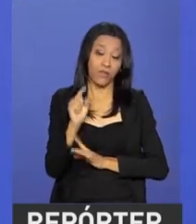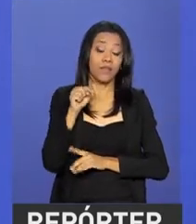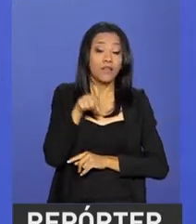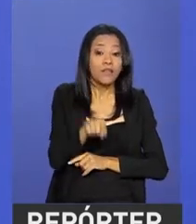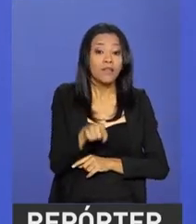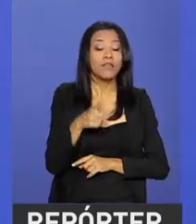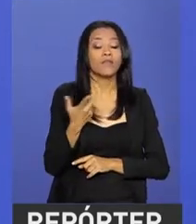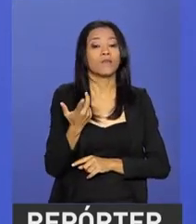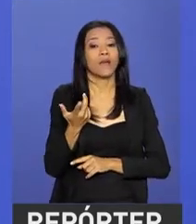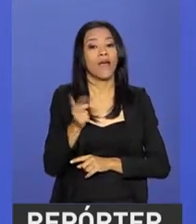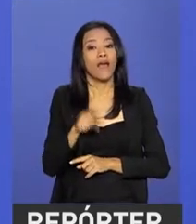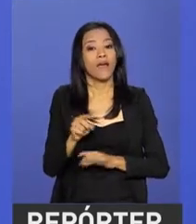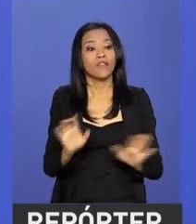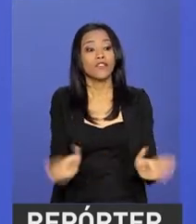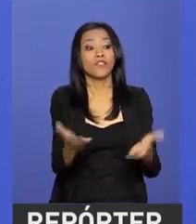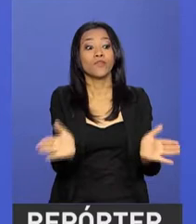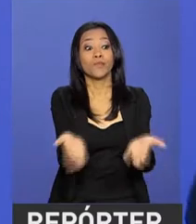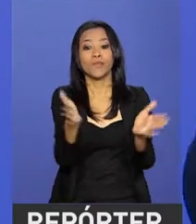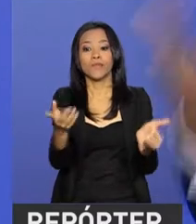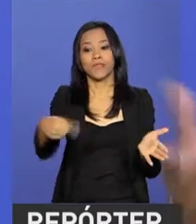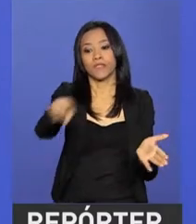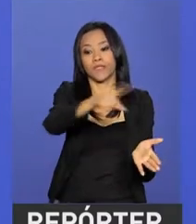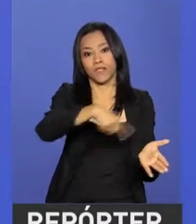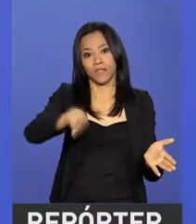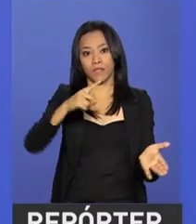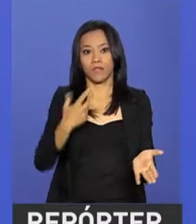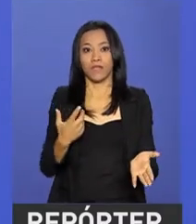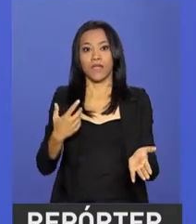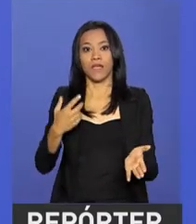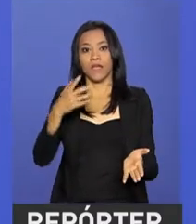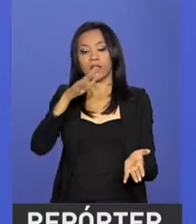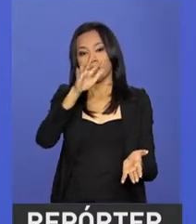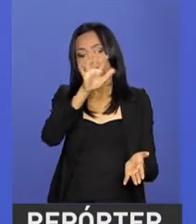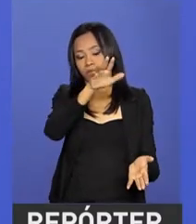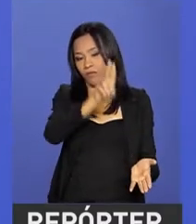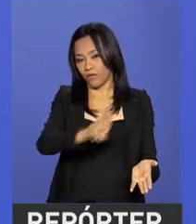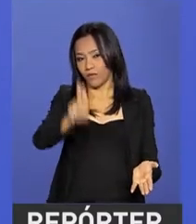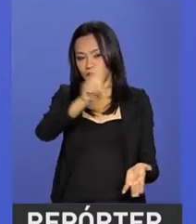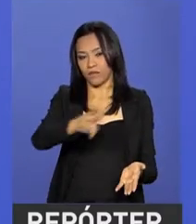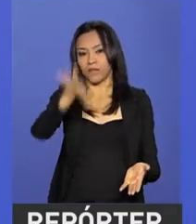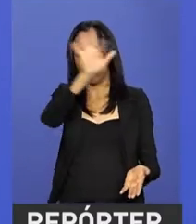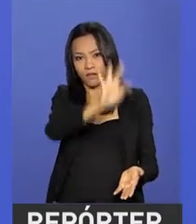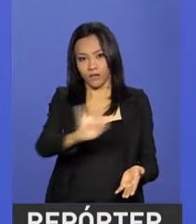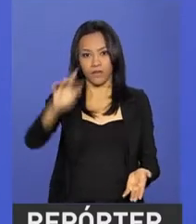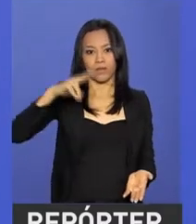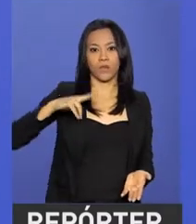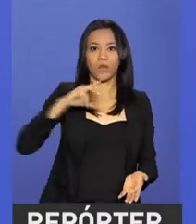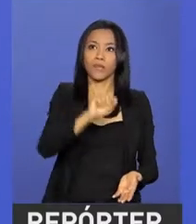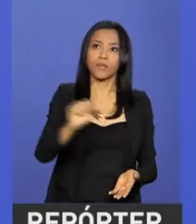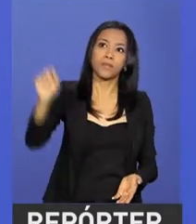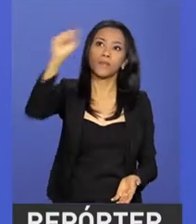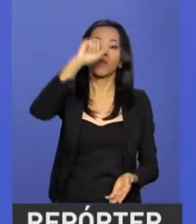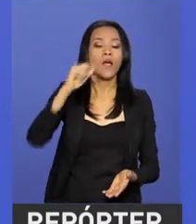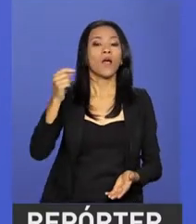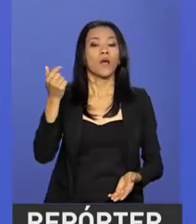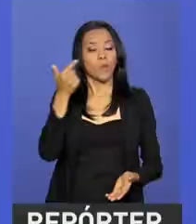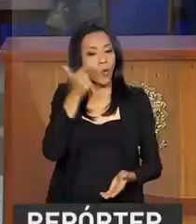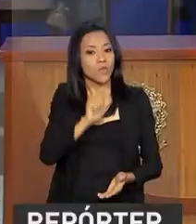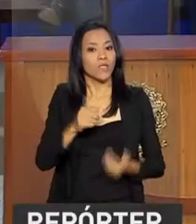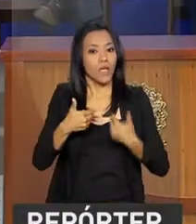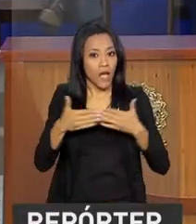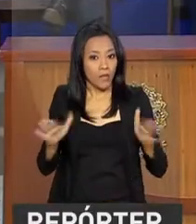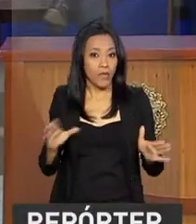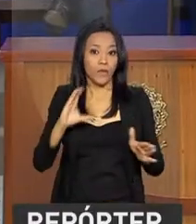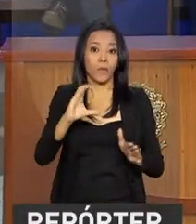que instituições privadas atuem ou ampliem a sua atuação no crédito estudantil, que é uma coisa positiva.